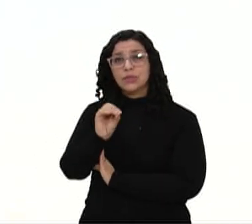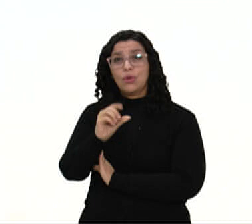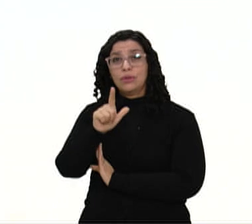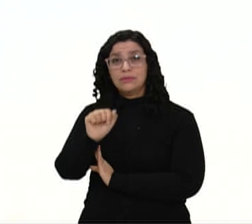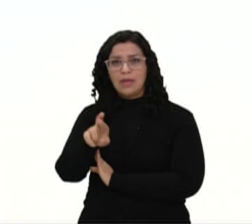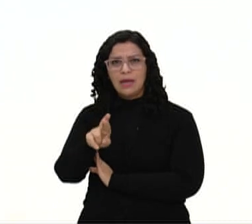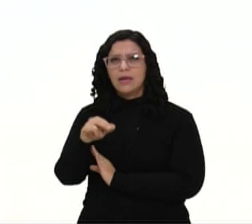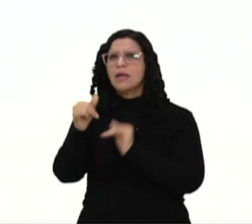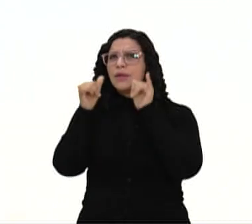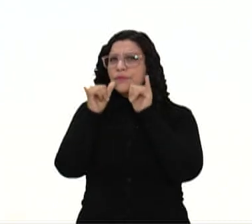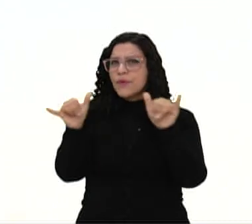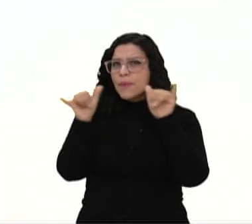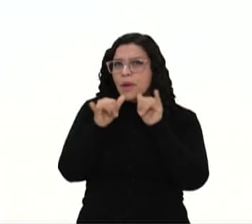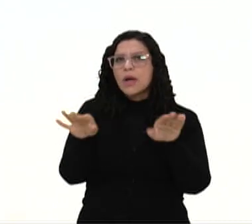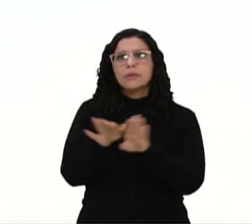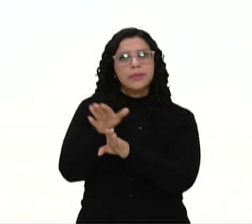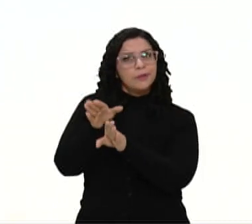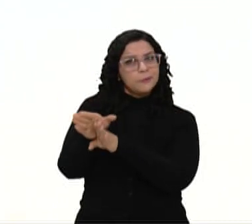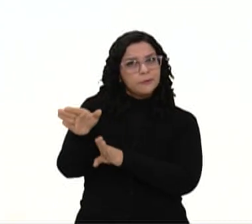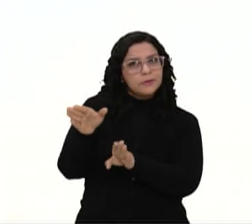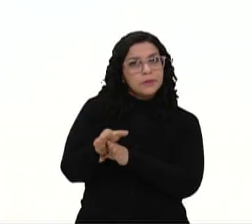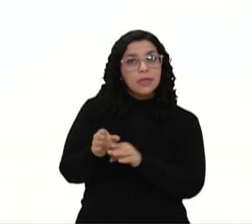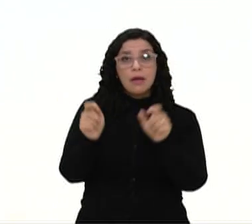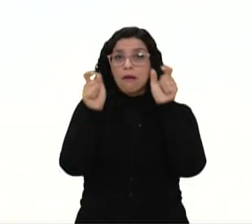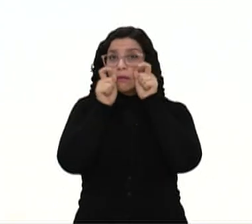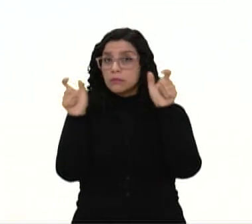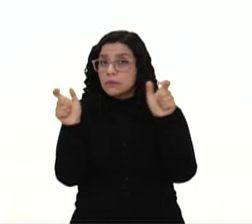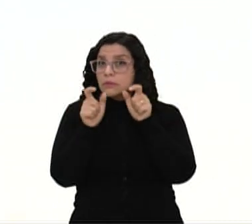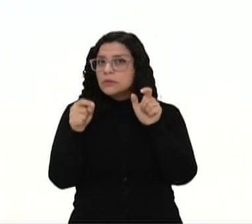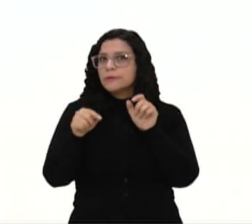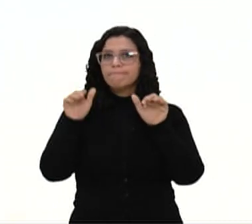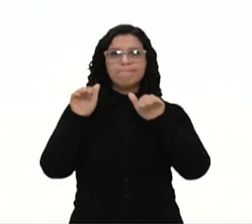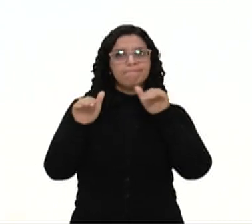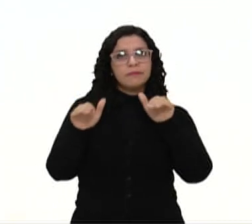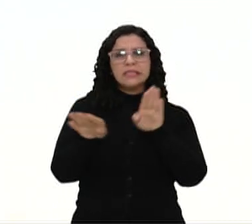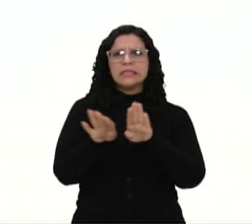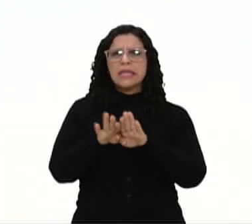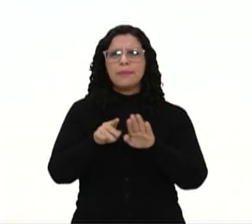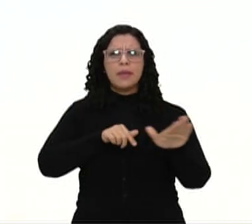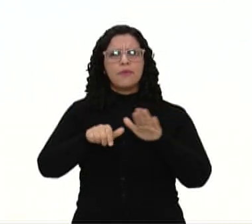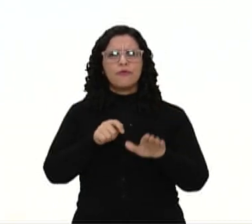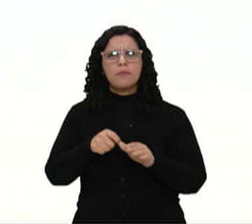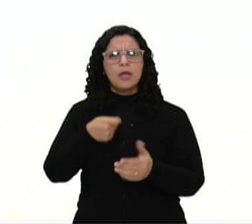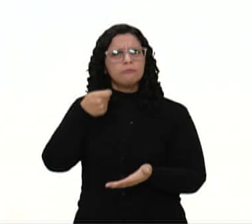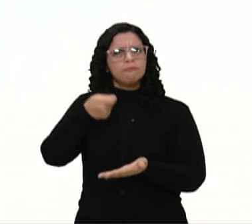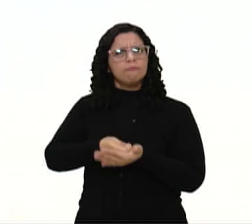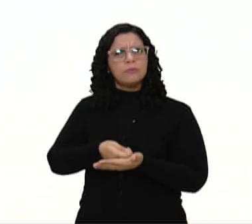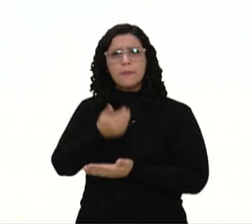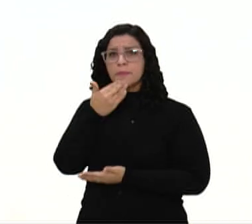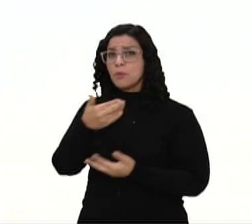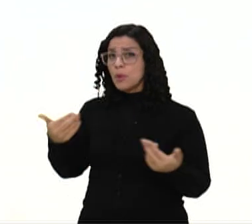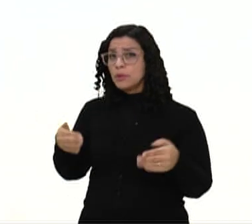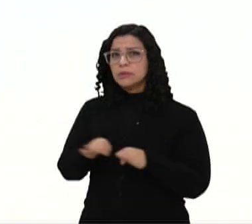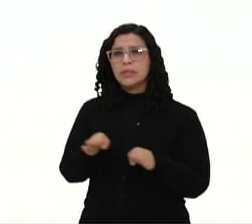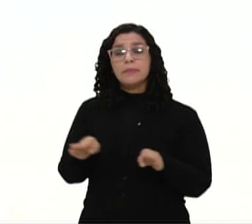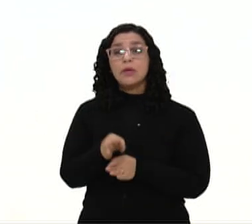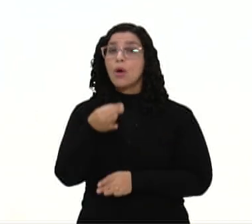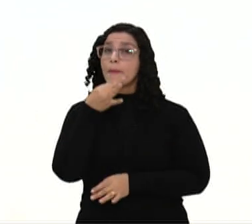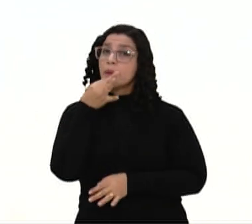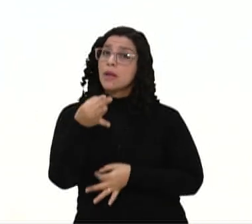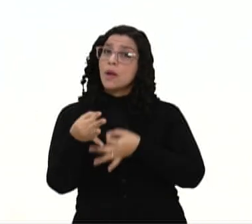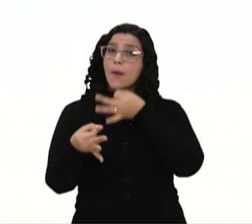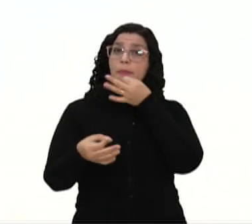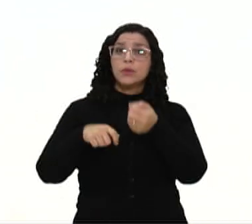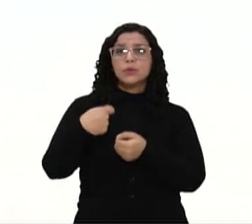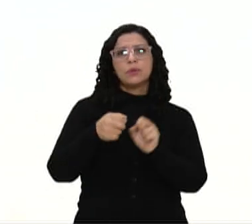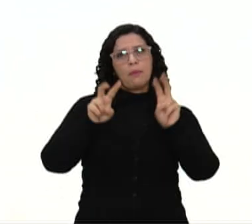característica informar, instruir, alertar, protestar, reivindicar ou argumentar sobre